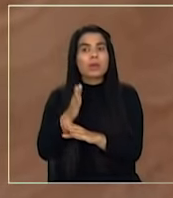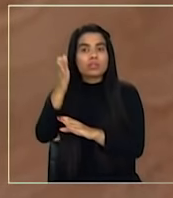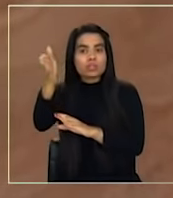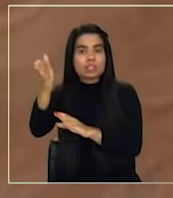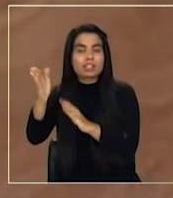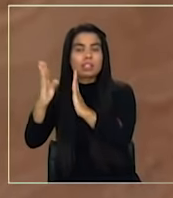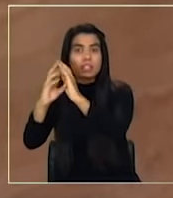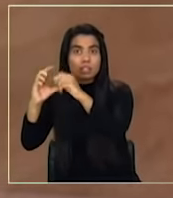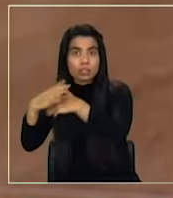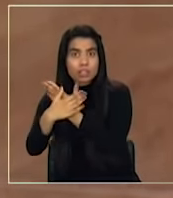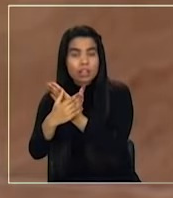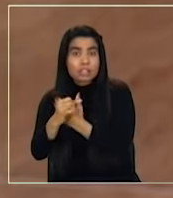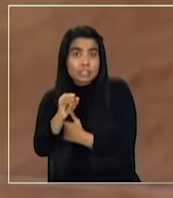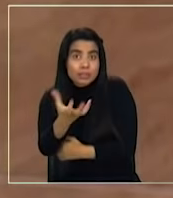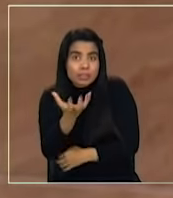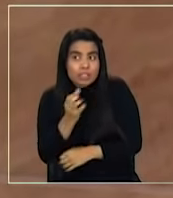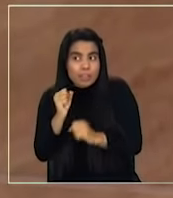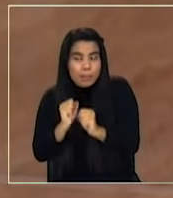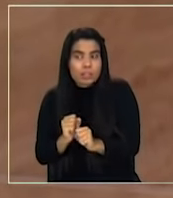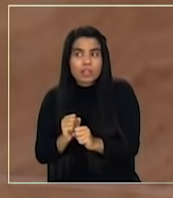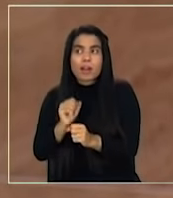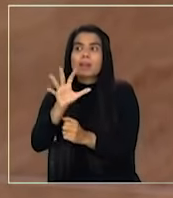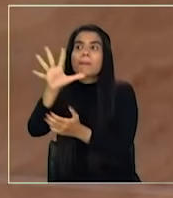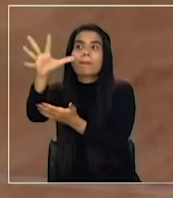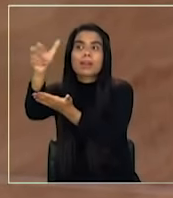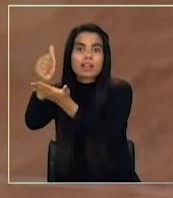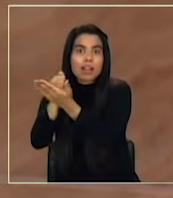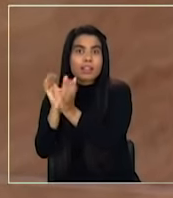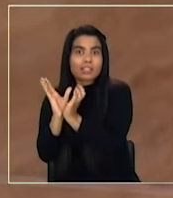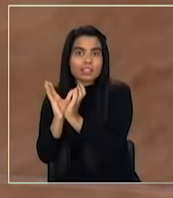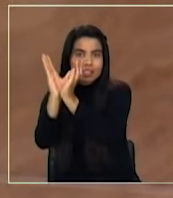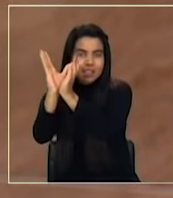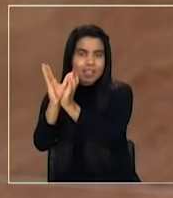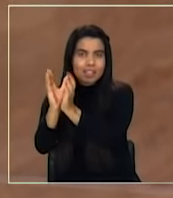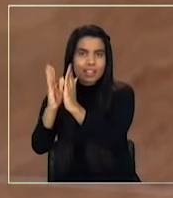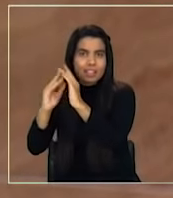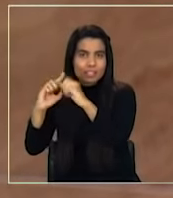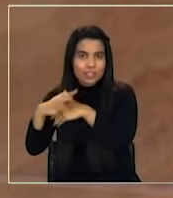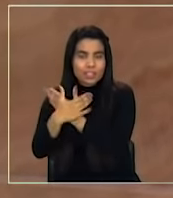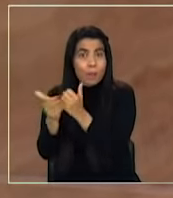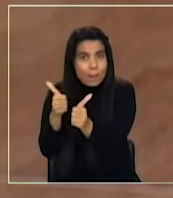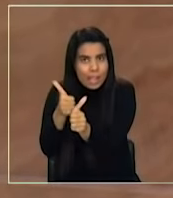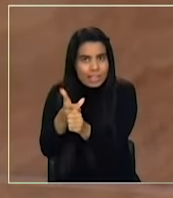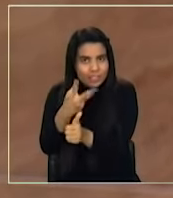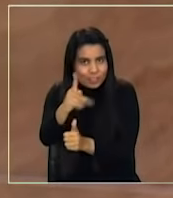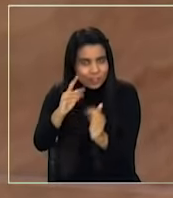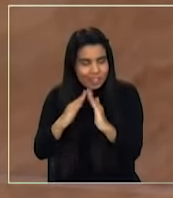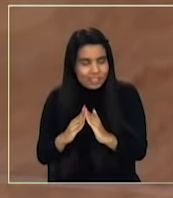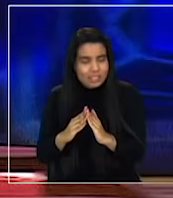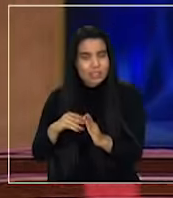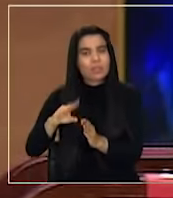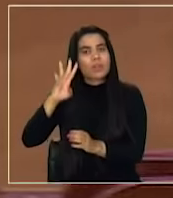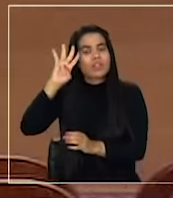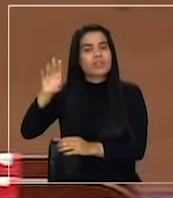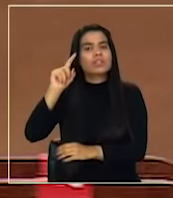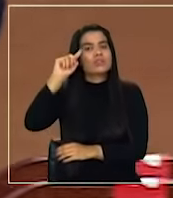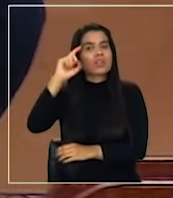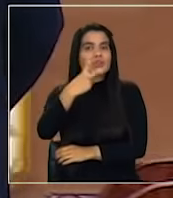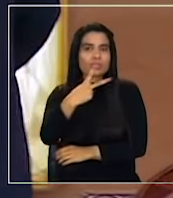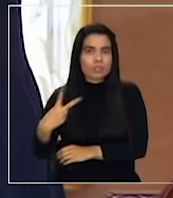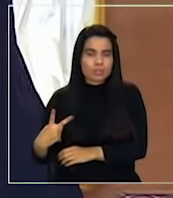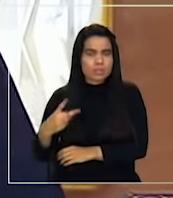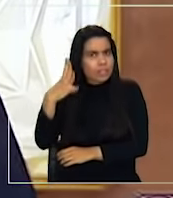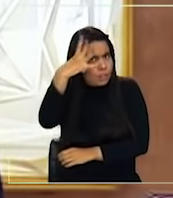o vinho e participar desde a sua casa. Tá bom? Quarta-feira, dia 22, não se esqueça, guarde